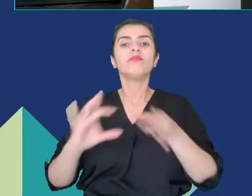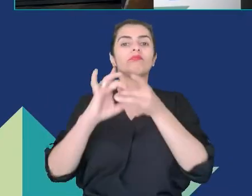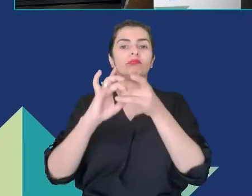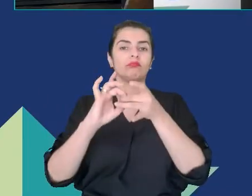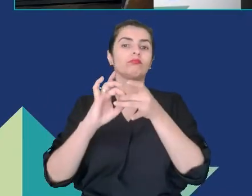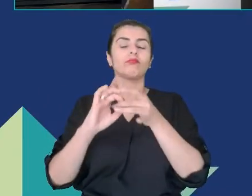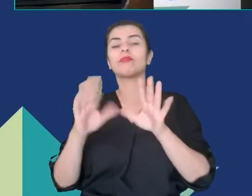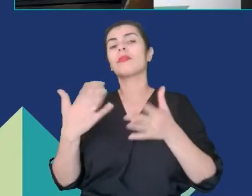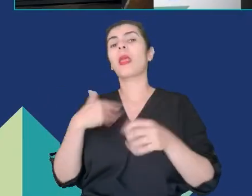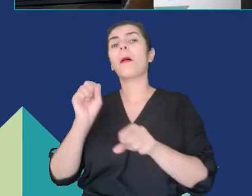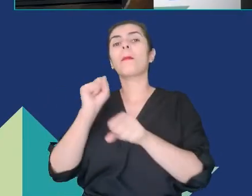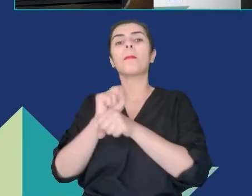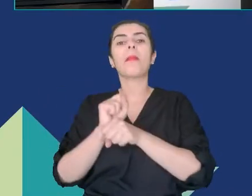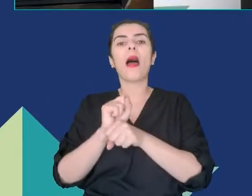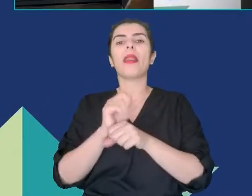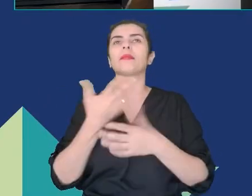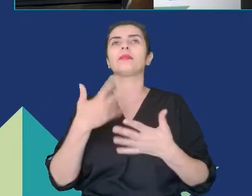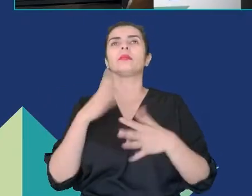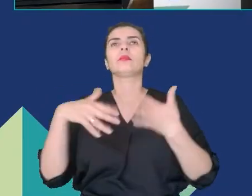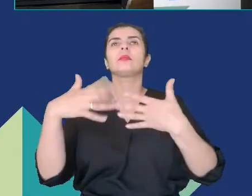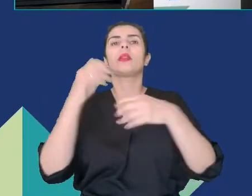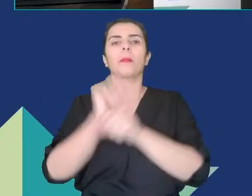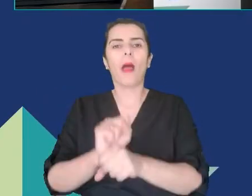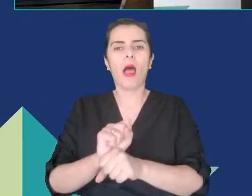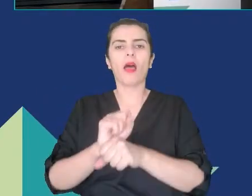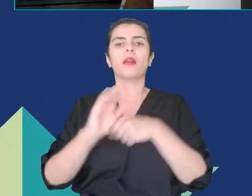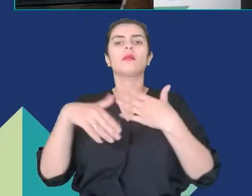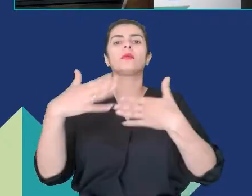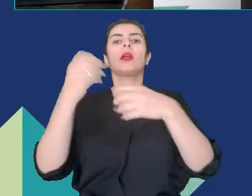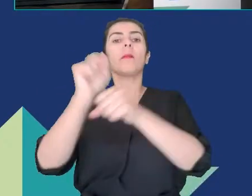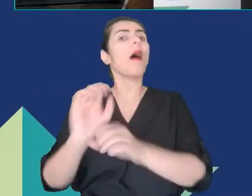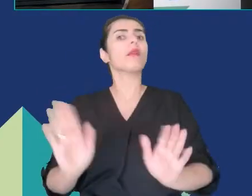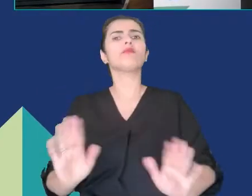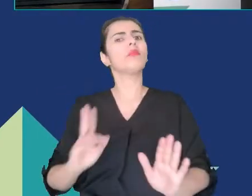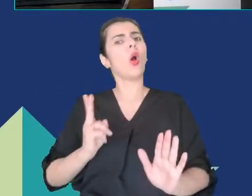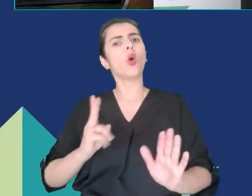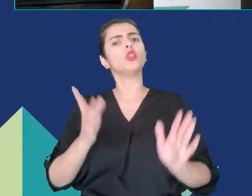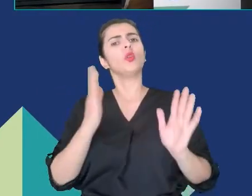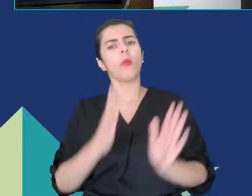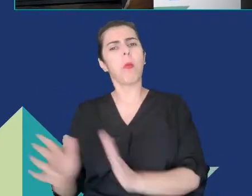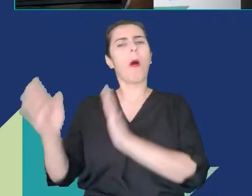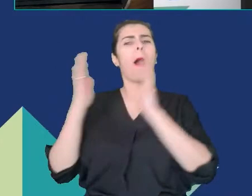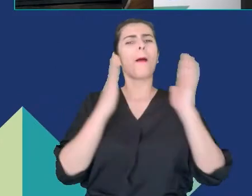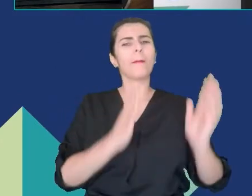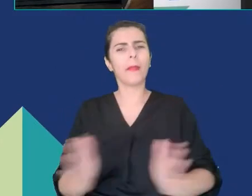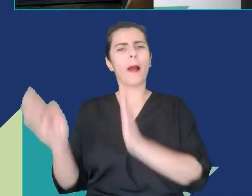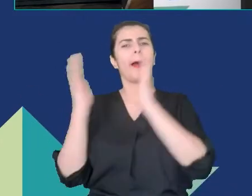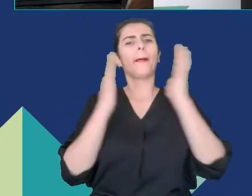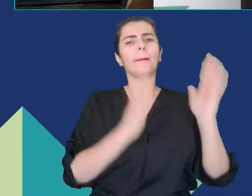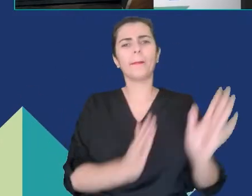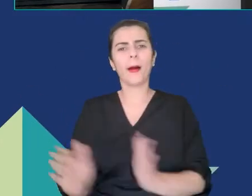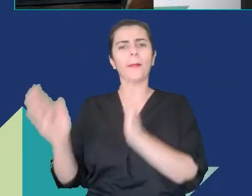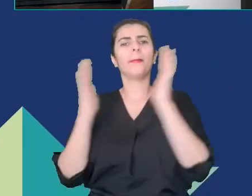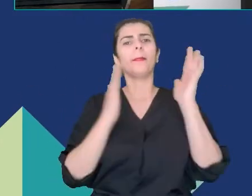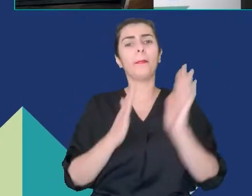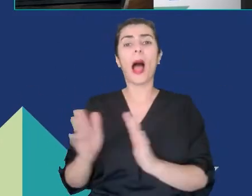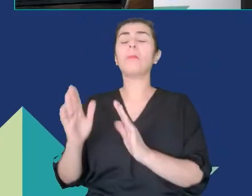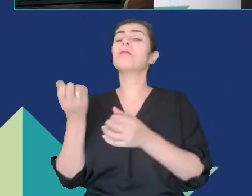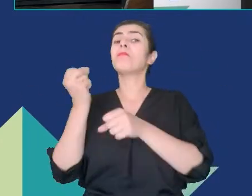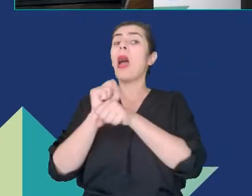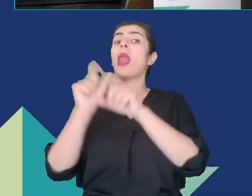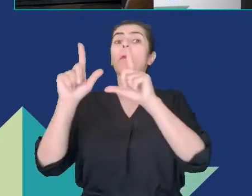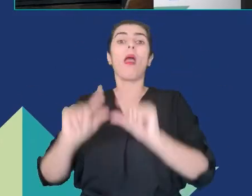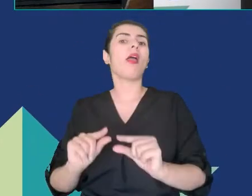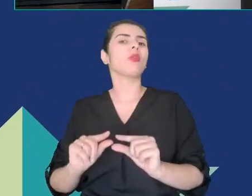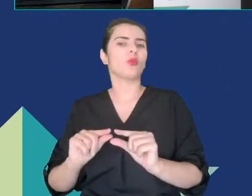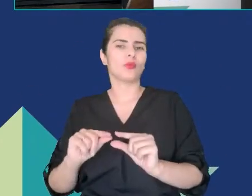precisar de interrupções dentro da pilha. Com isso, gerou também menos paralisações na usina, e, né, foi um